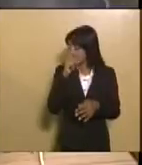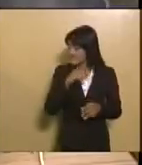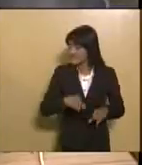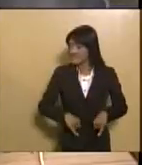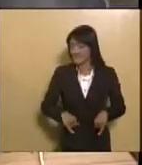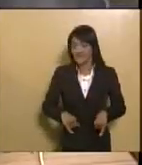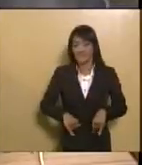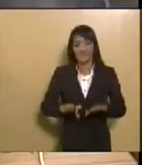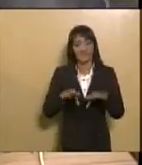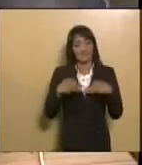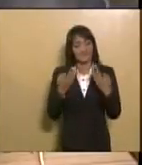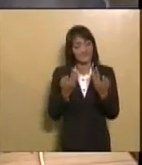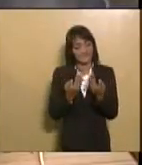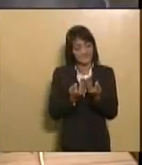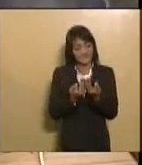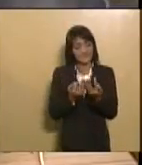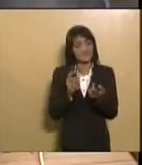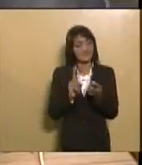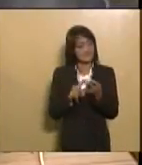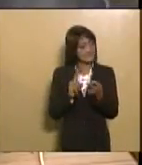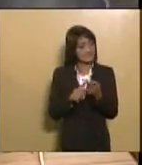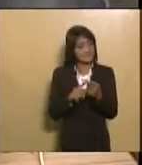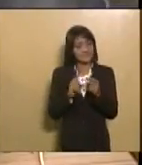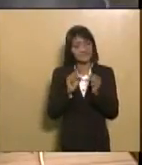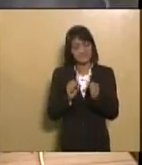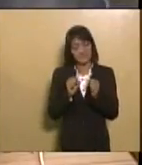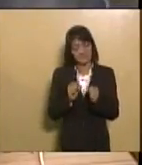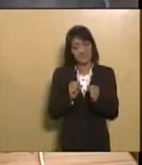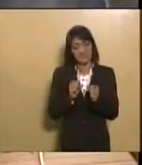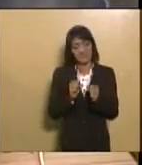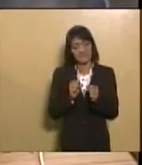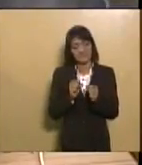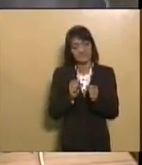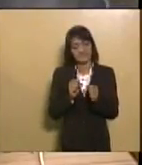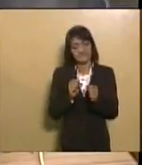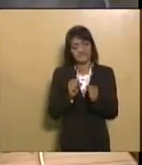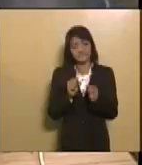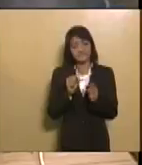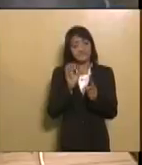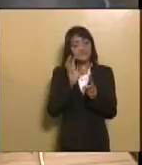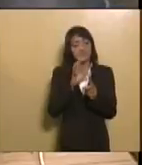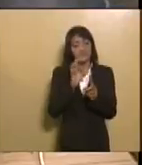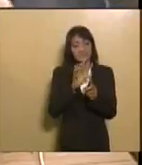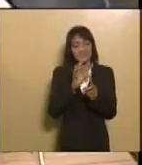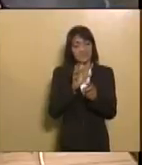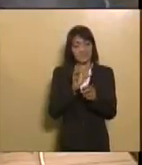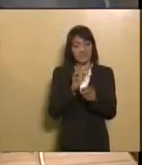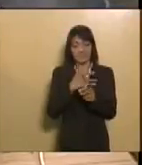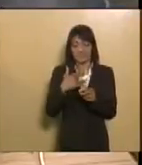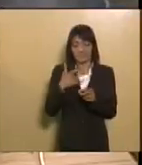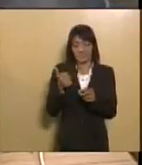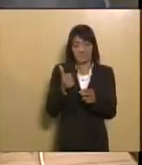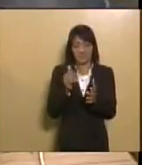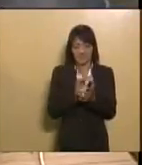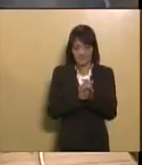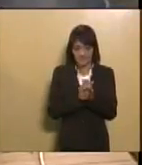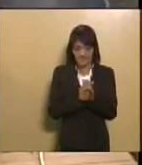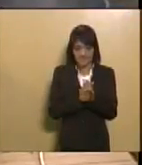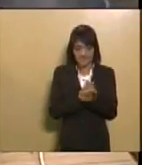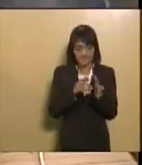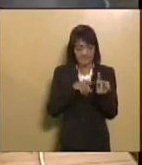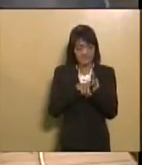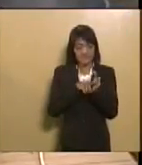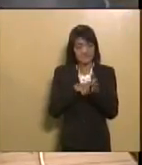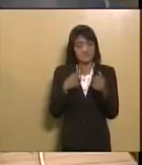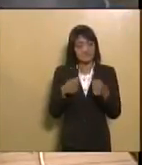da família pode também influenciar no resultado do tratamento. Então, é preciso que